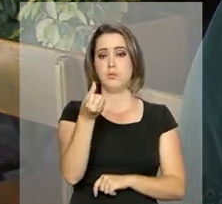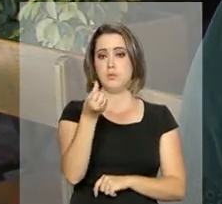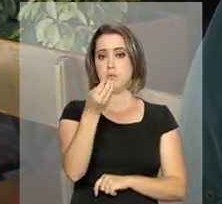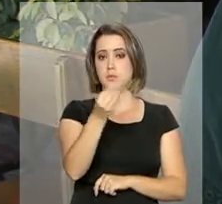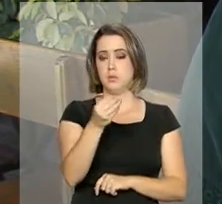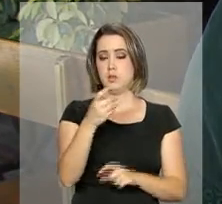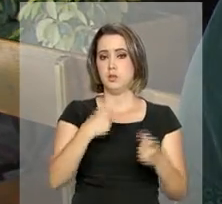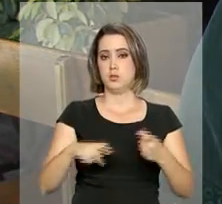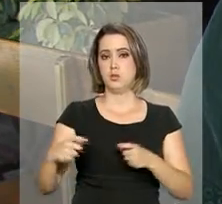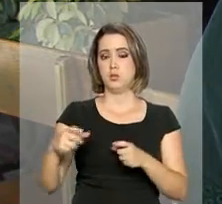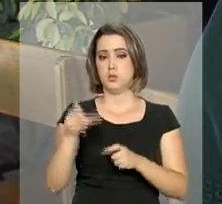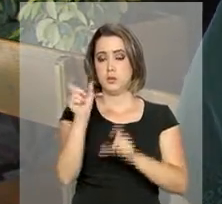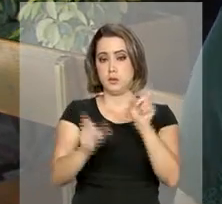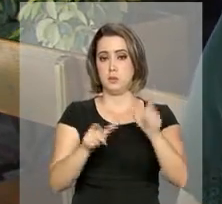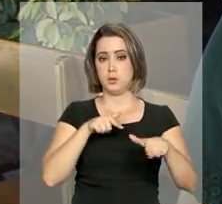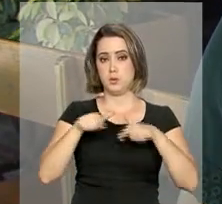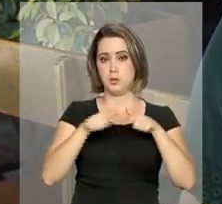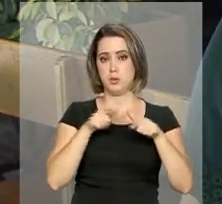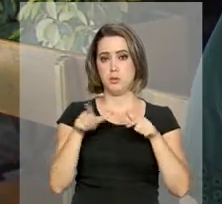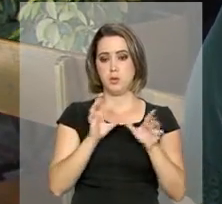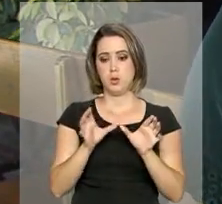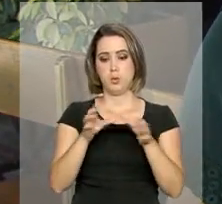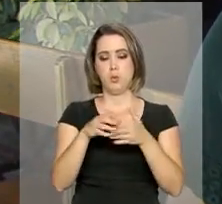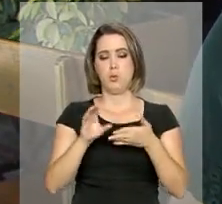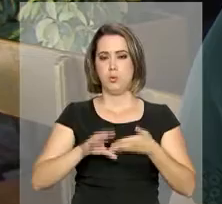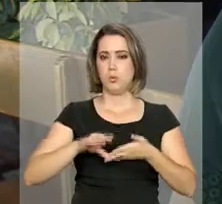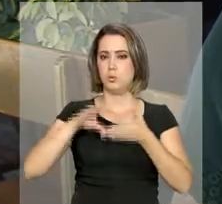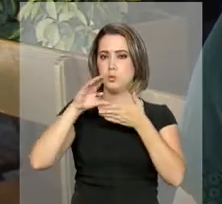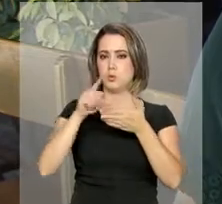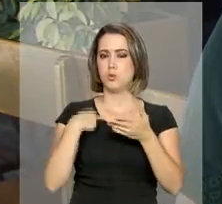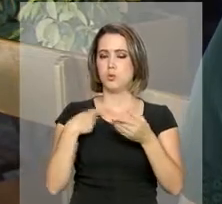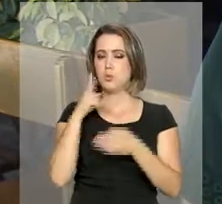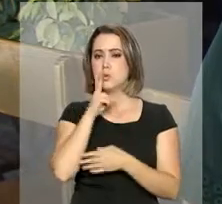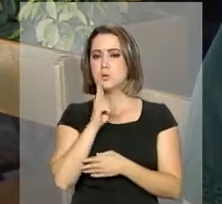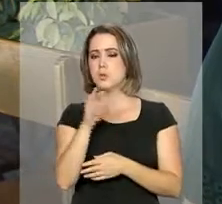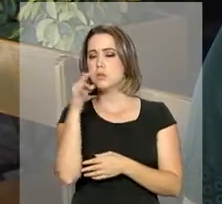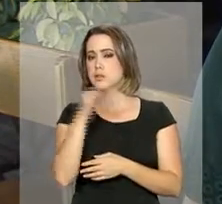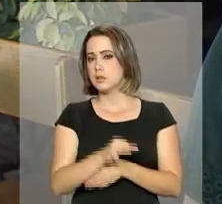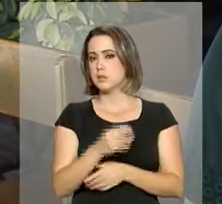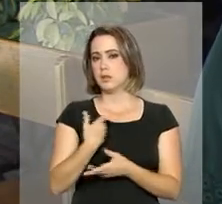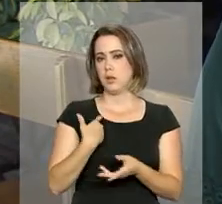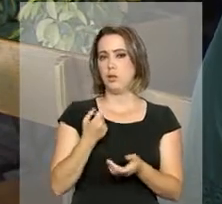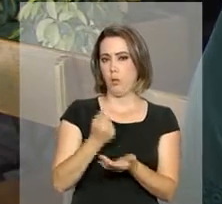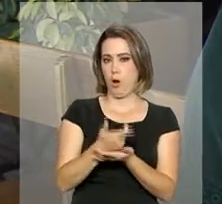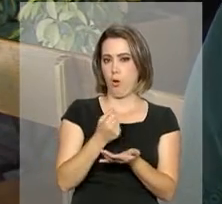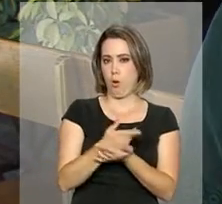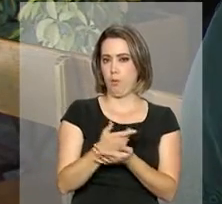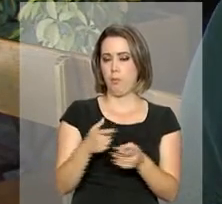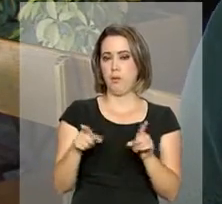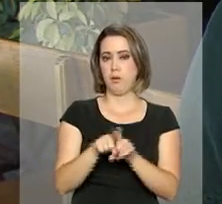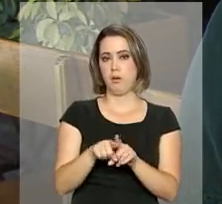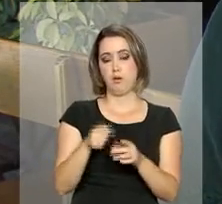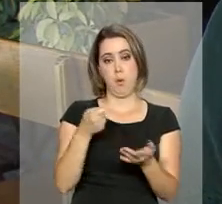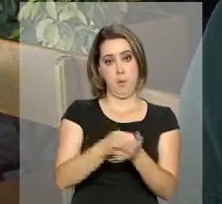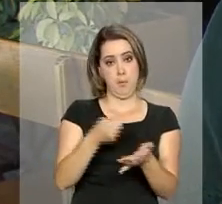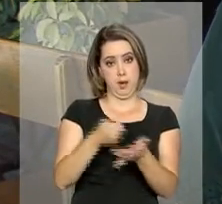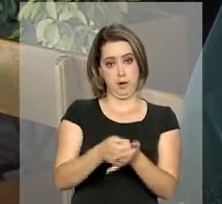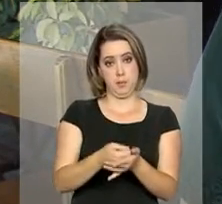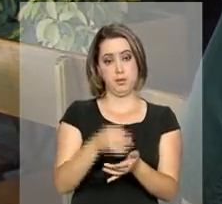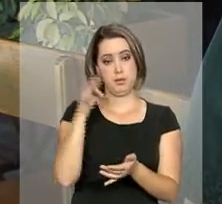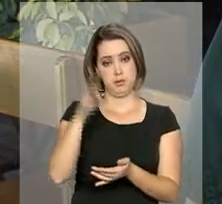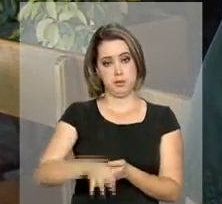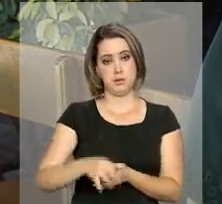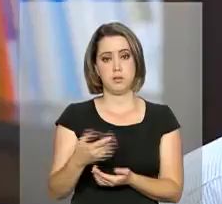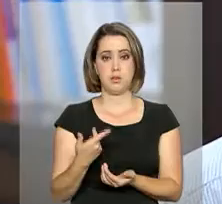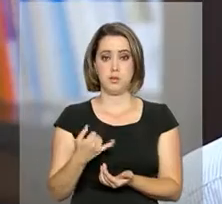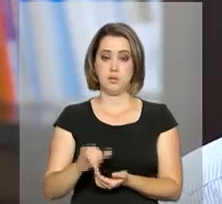vai ser criada uma comissão para fiscalizar a cobrança e a divisão das gorjetas. E as empresas que não cumprirem a lei vão